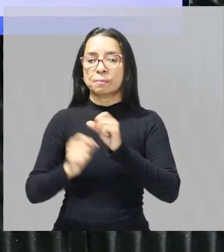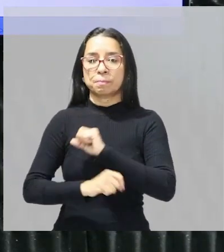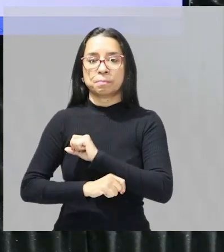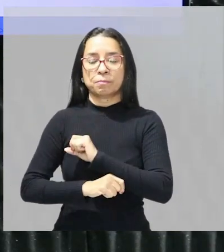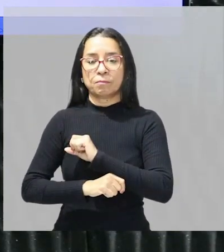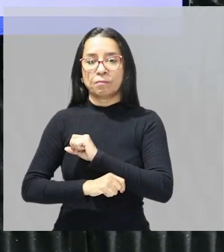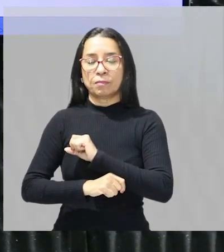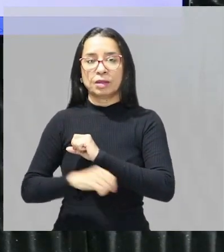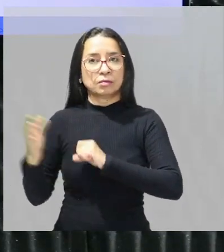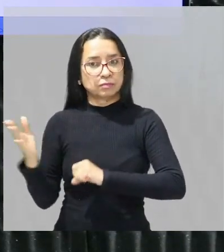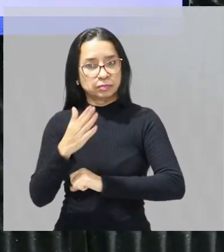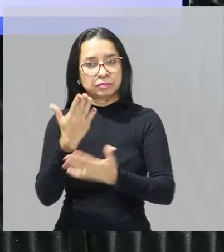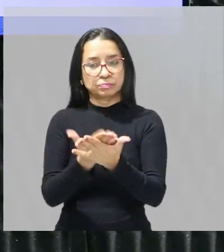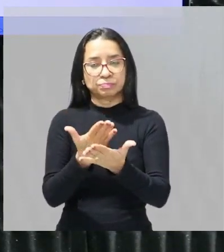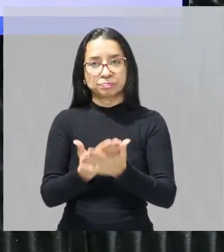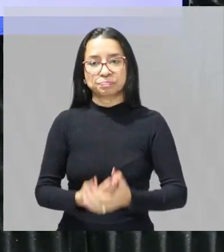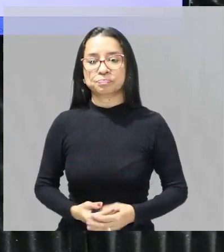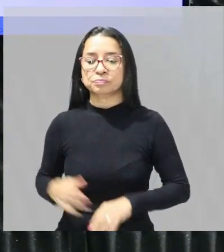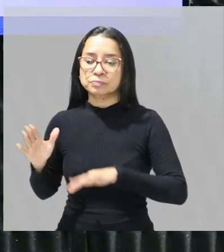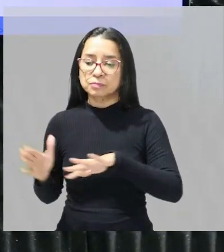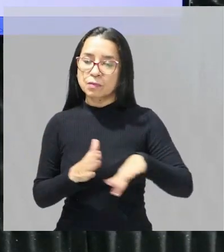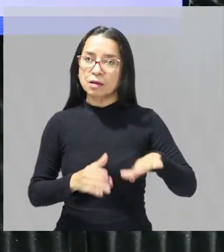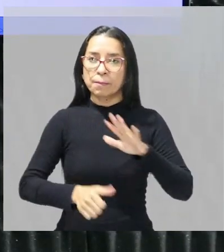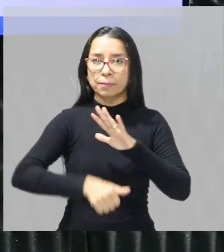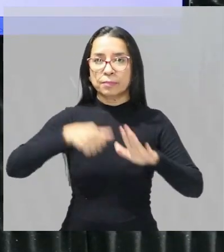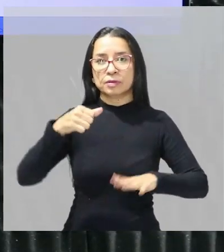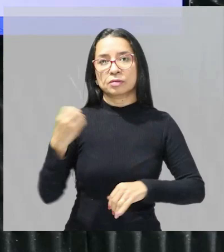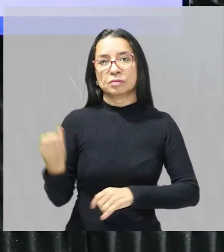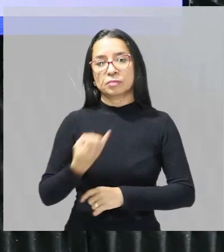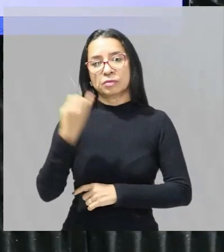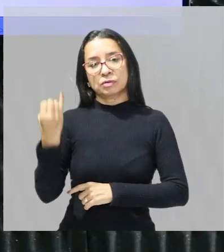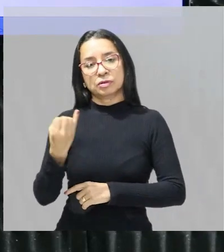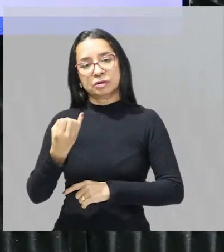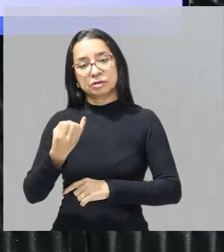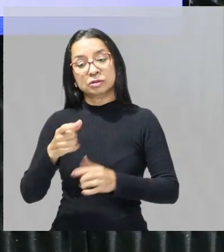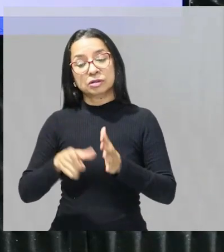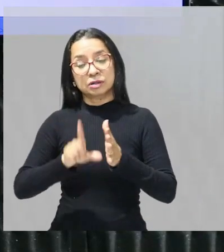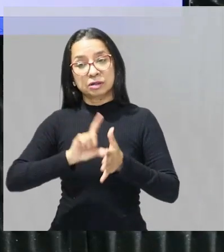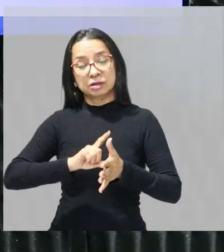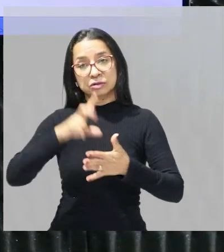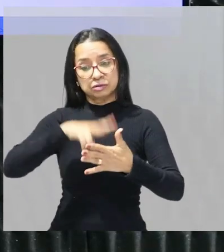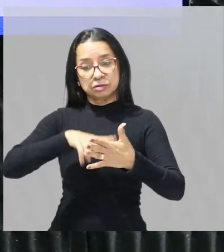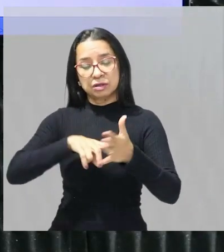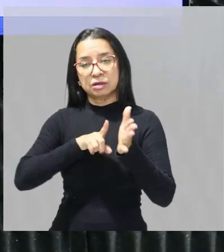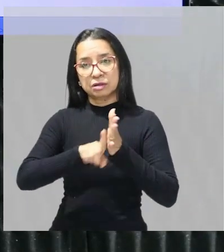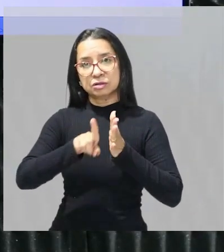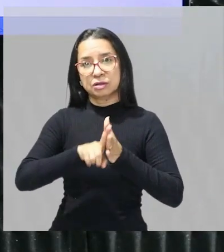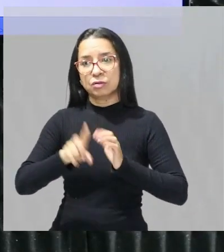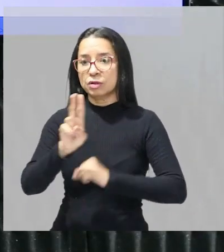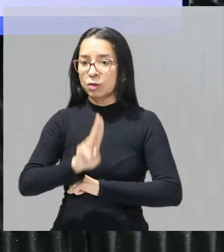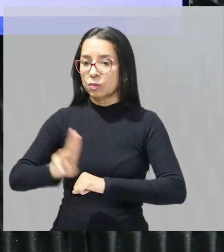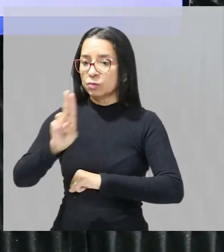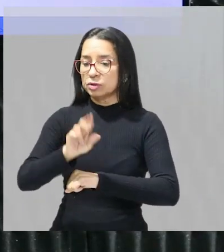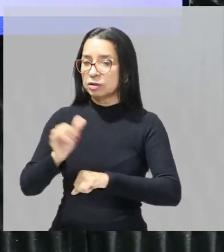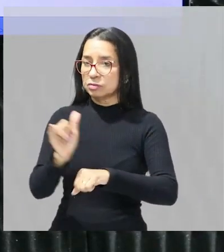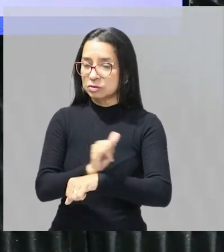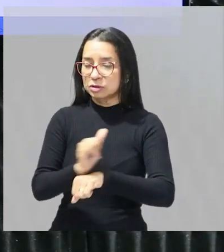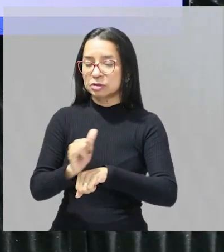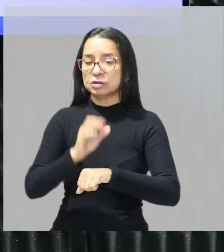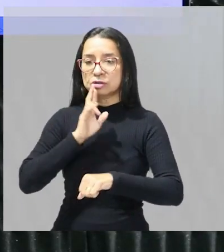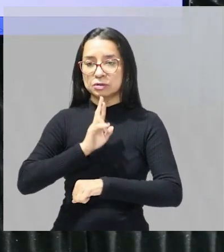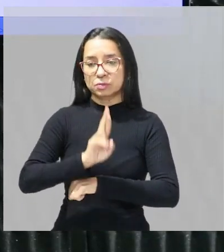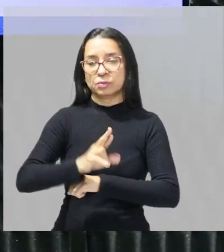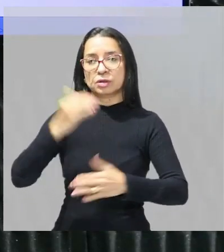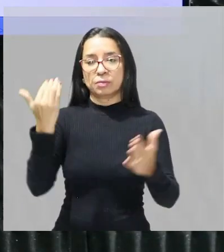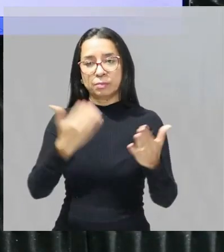teu cérebro, vamos para cima. Primeira coisa importante, antes de ler a questão, a gente está utilizando estratégias, né, de resolução de prova, e eu estou